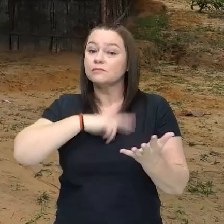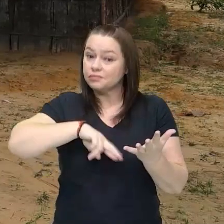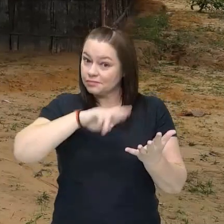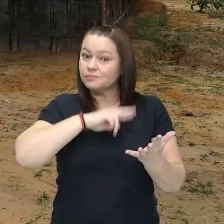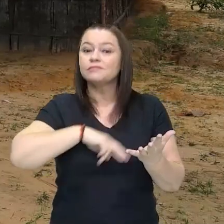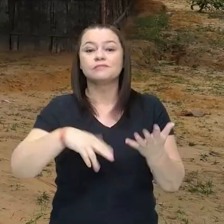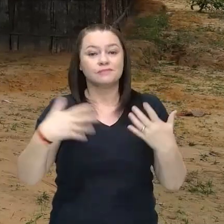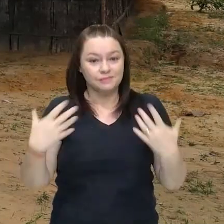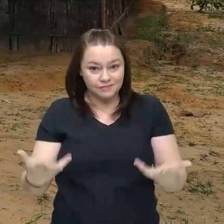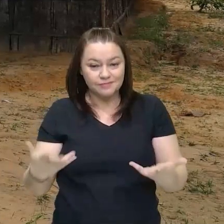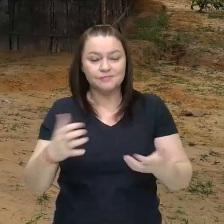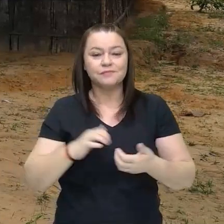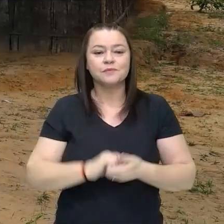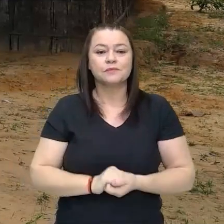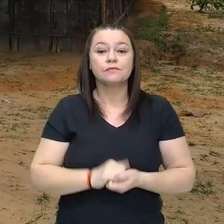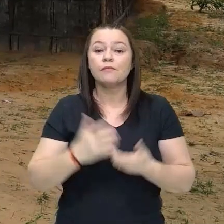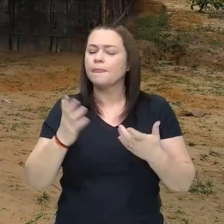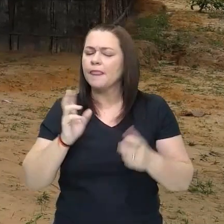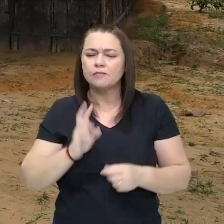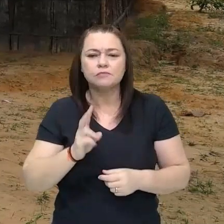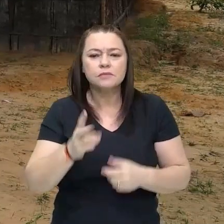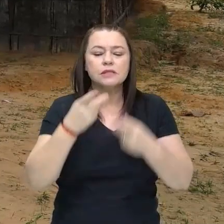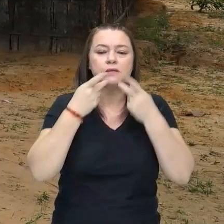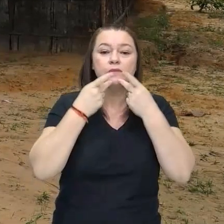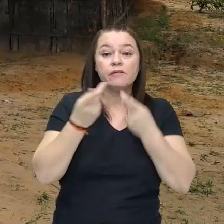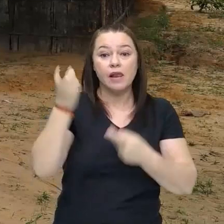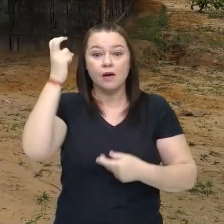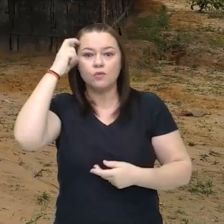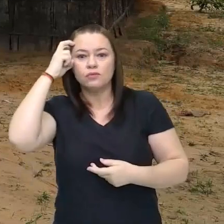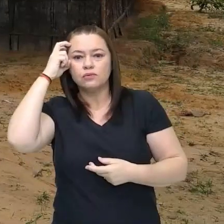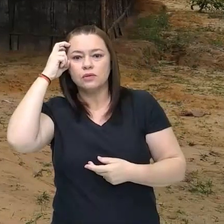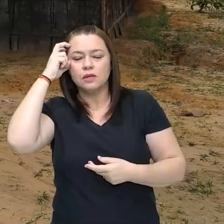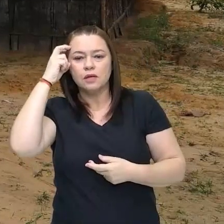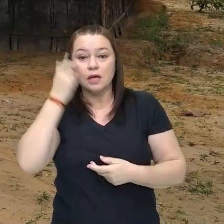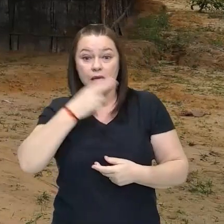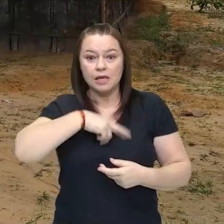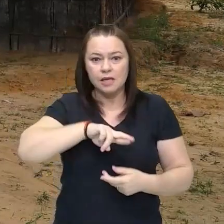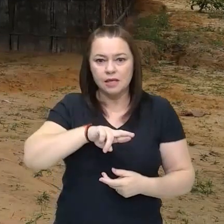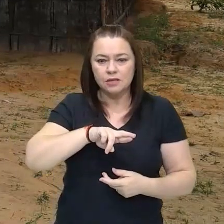grande diversidade. Então, toda vez que o assunto for cultura